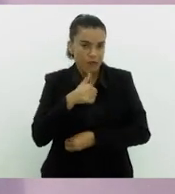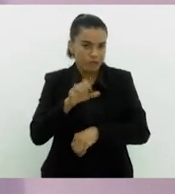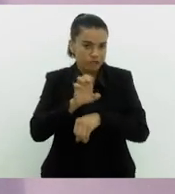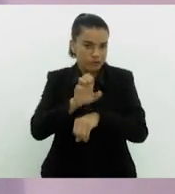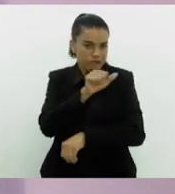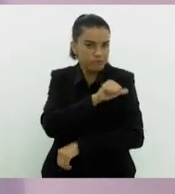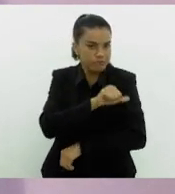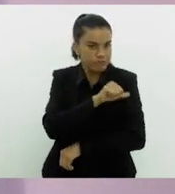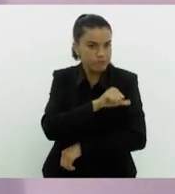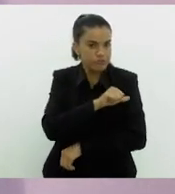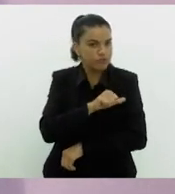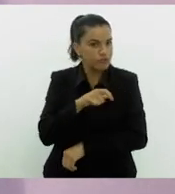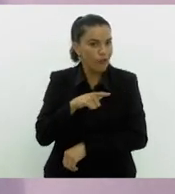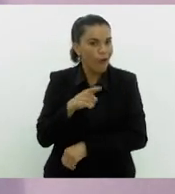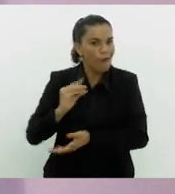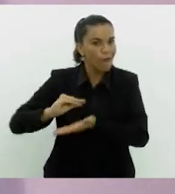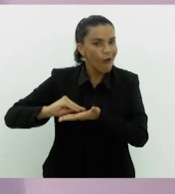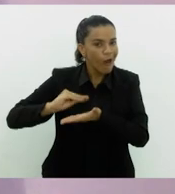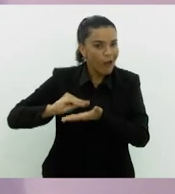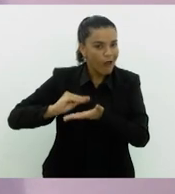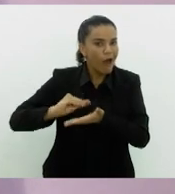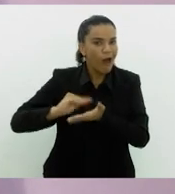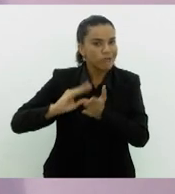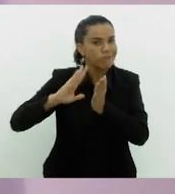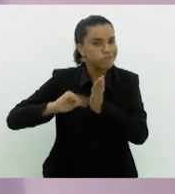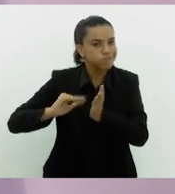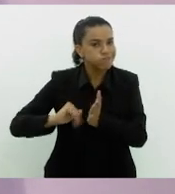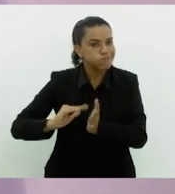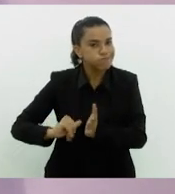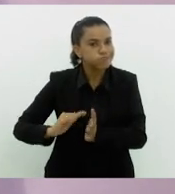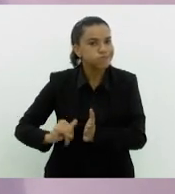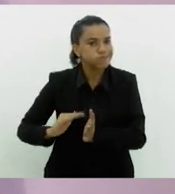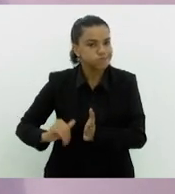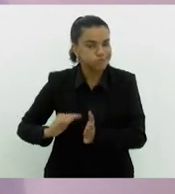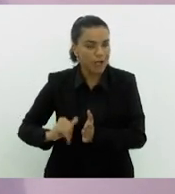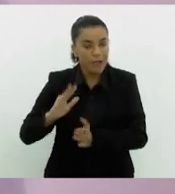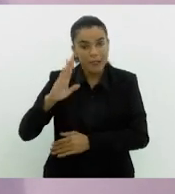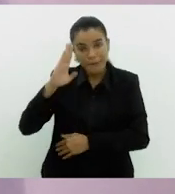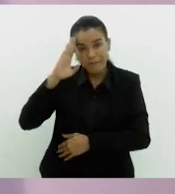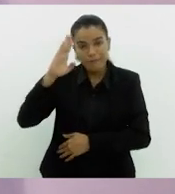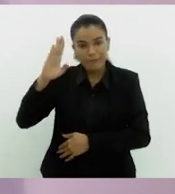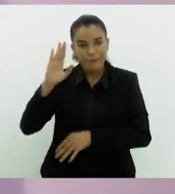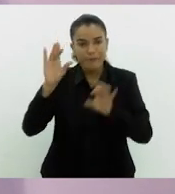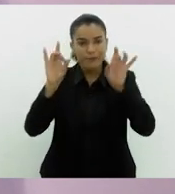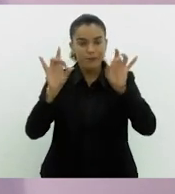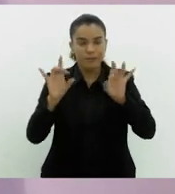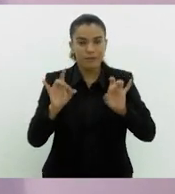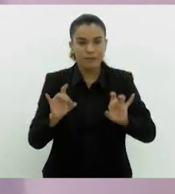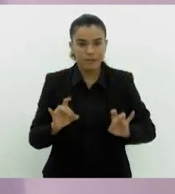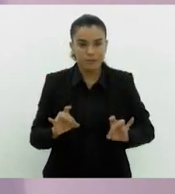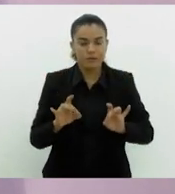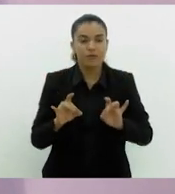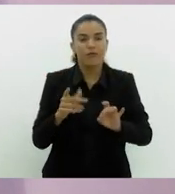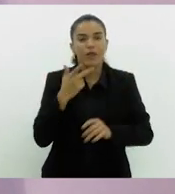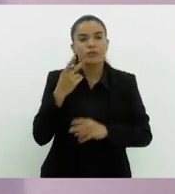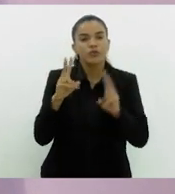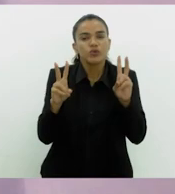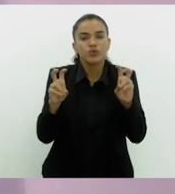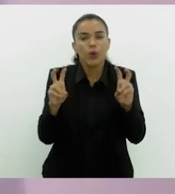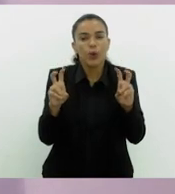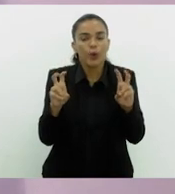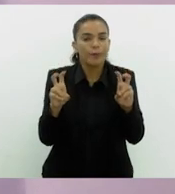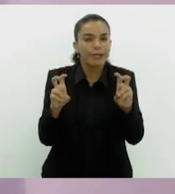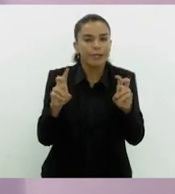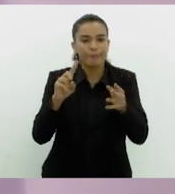Rio de Janeiro são negligenciadas, como você colocou. E, em especial, falando também dessas